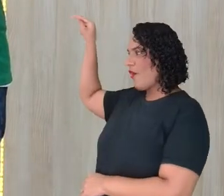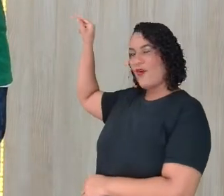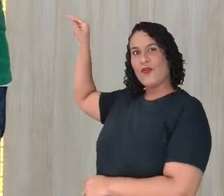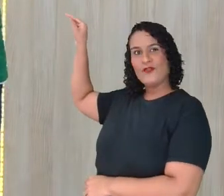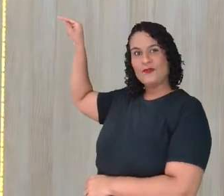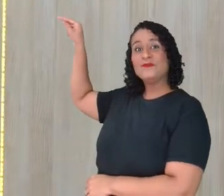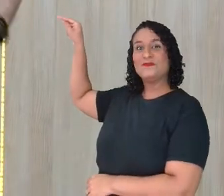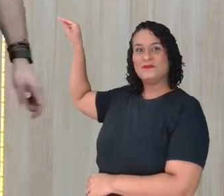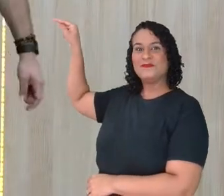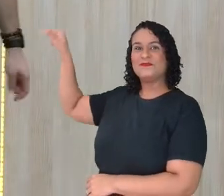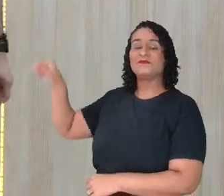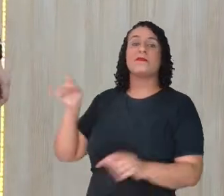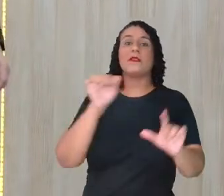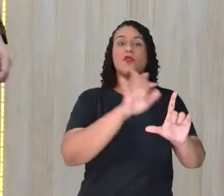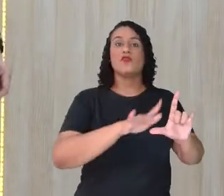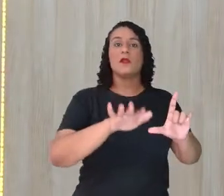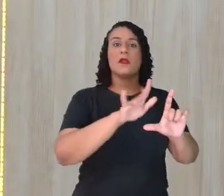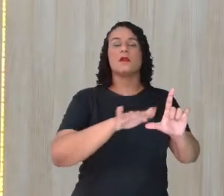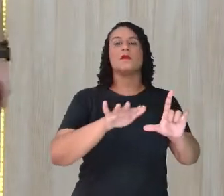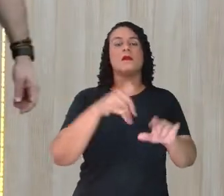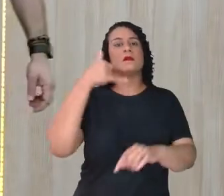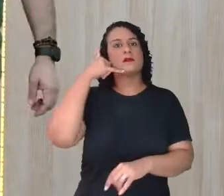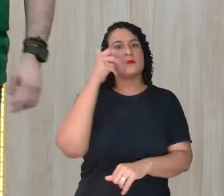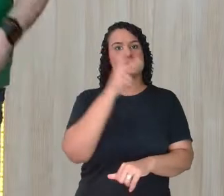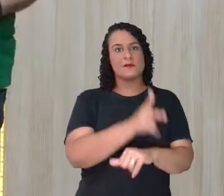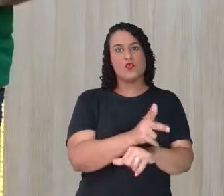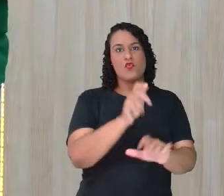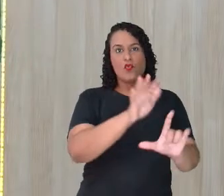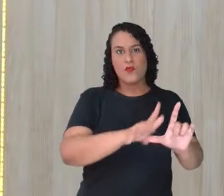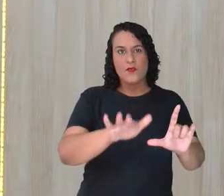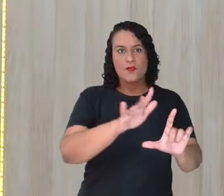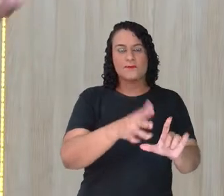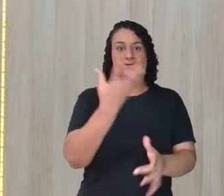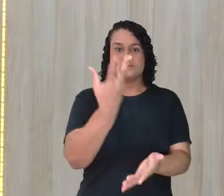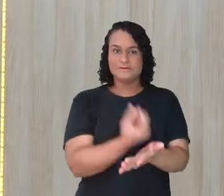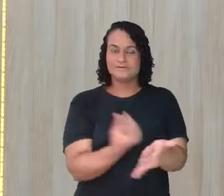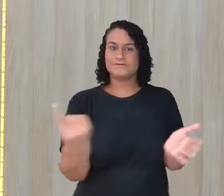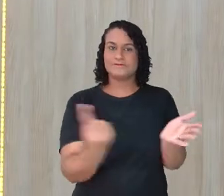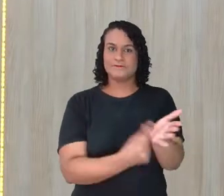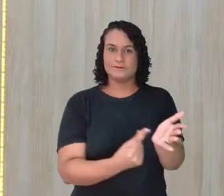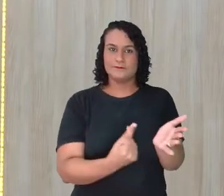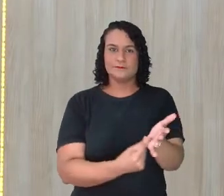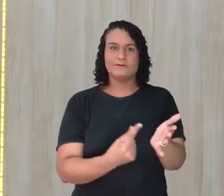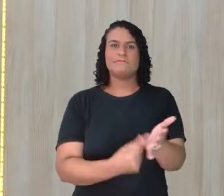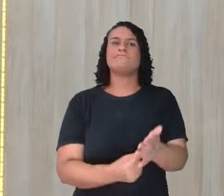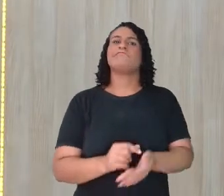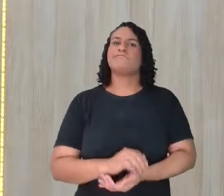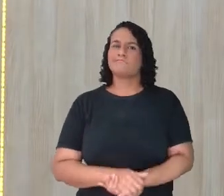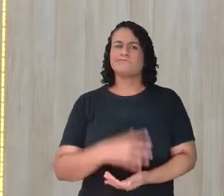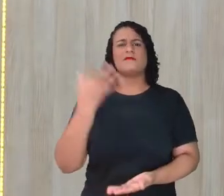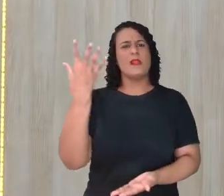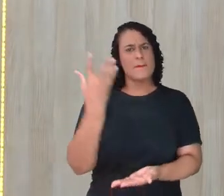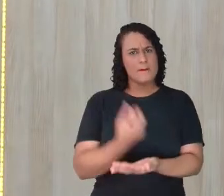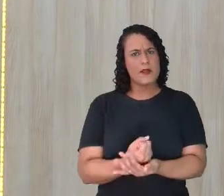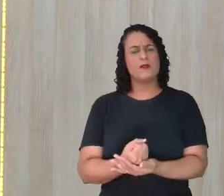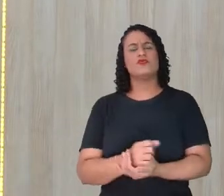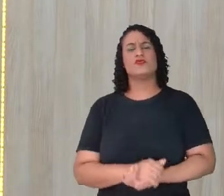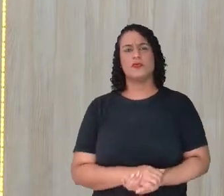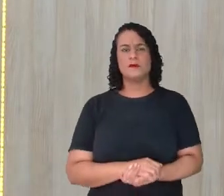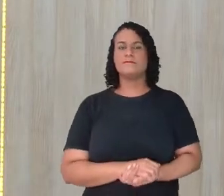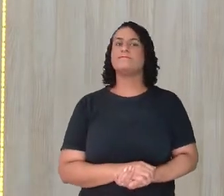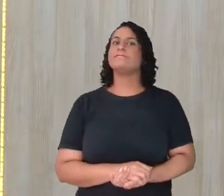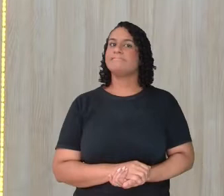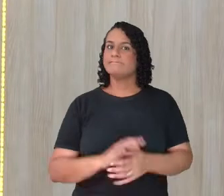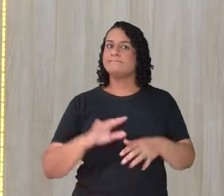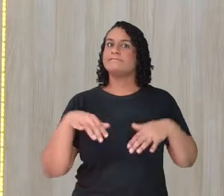cantinho os QR Codes. Aponta o celular para o QR Code, baixa o aplicativo, instala e você, a